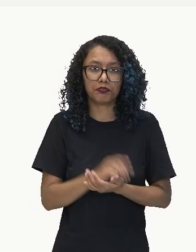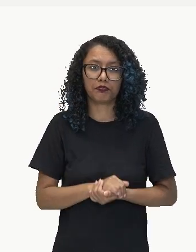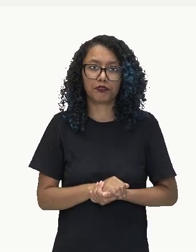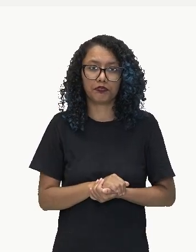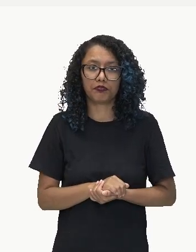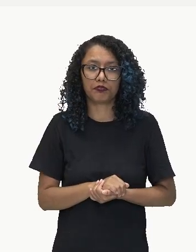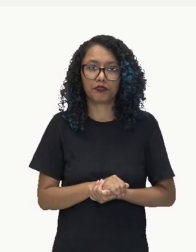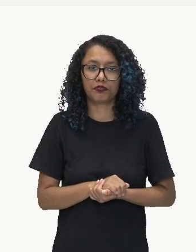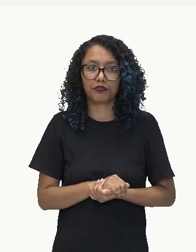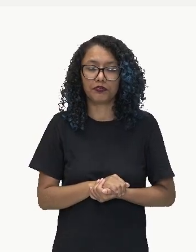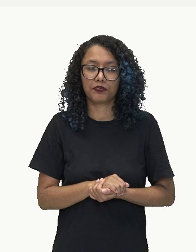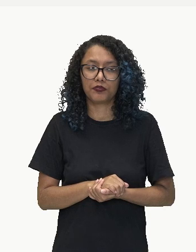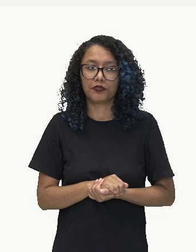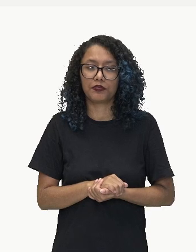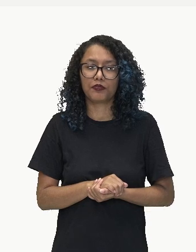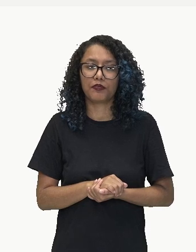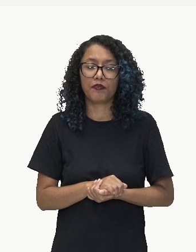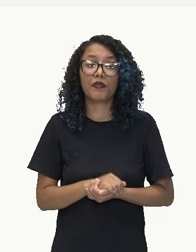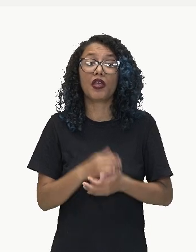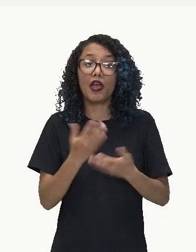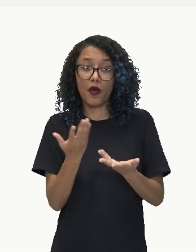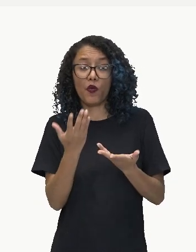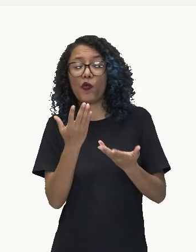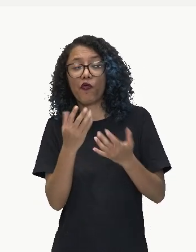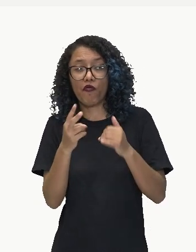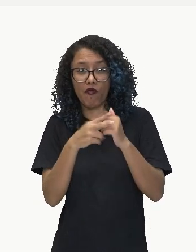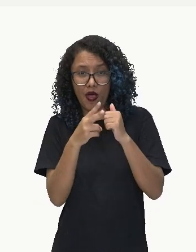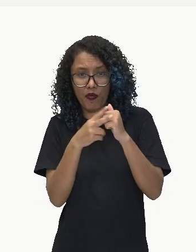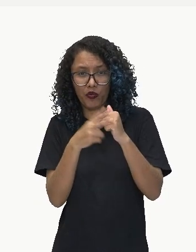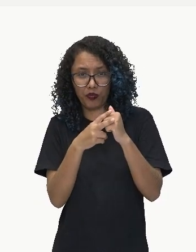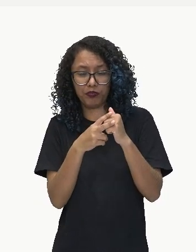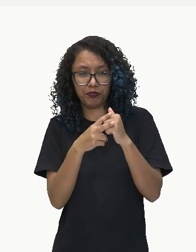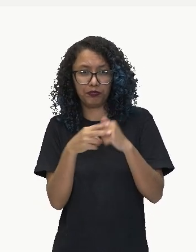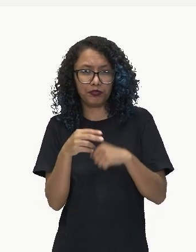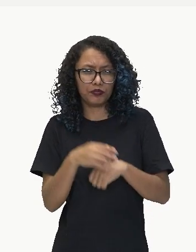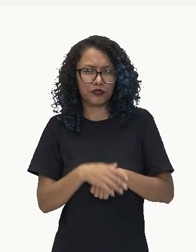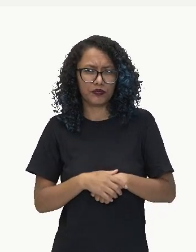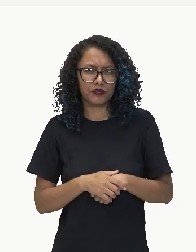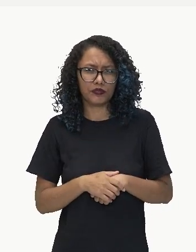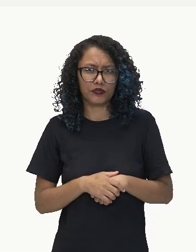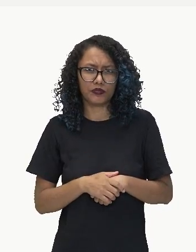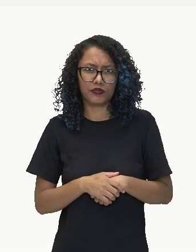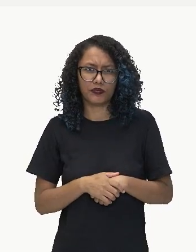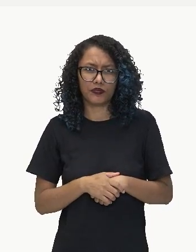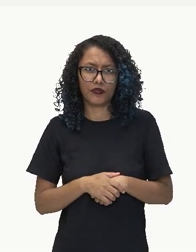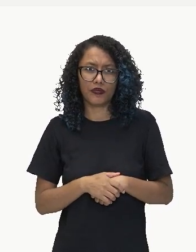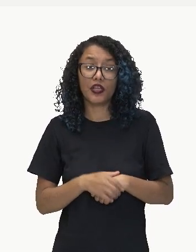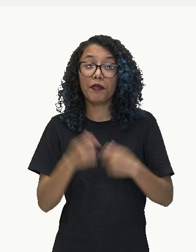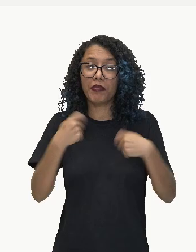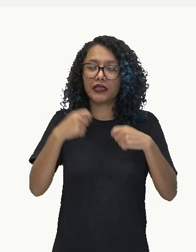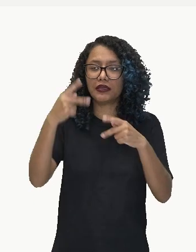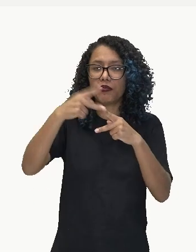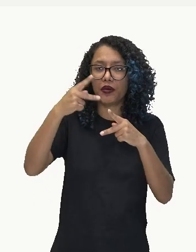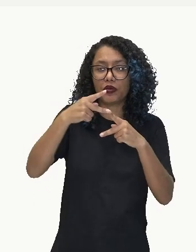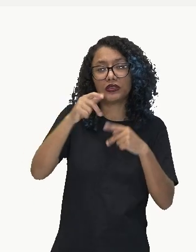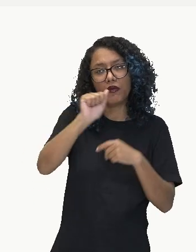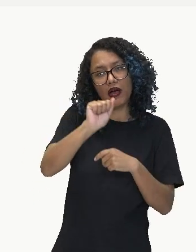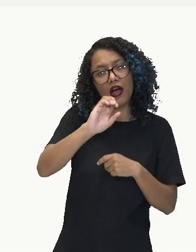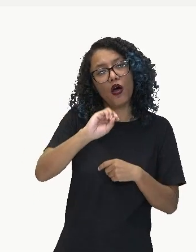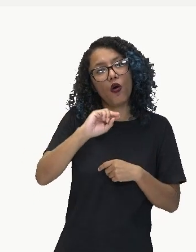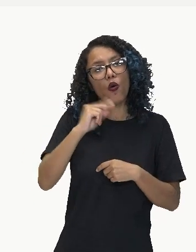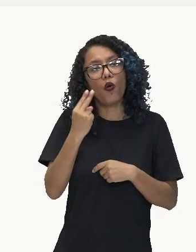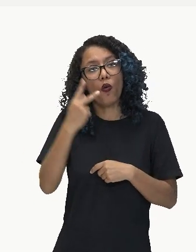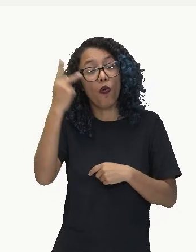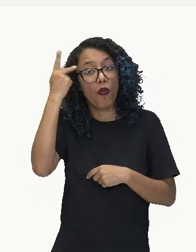indireto do verbo pedir, que exige a preposição a, no caso aqui, né? Pode ser o para também. E agora nós temos